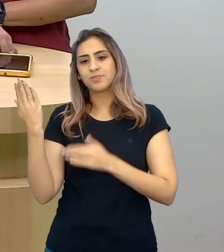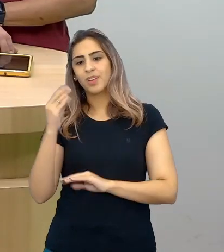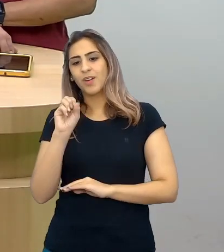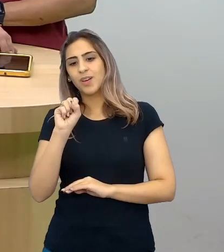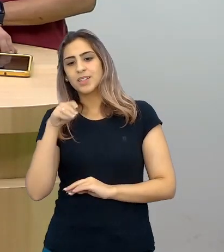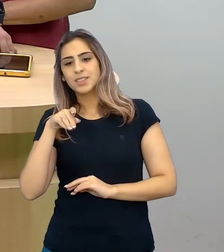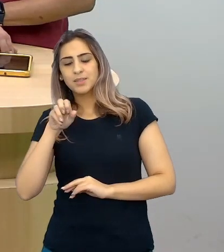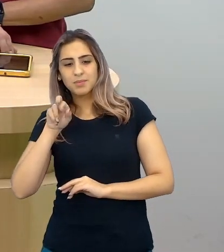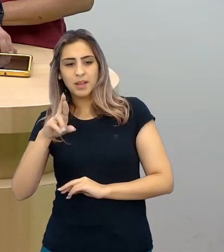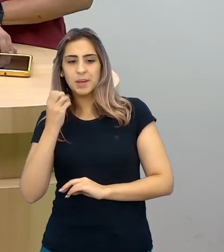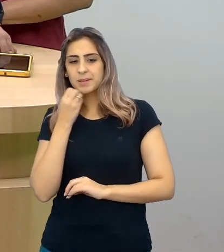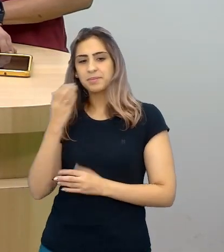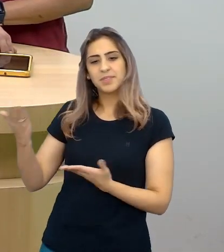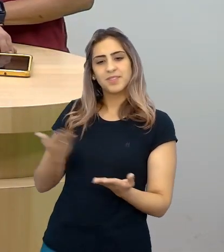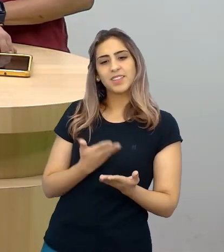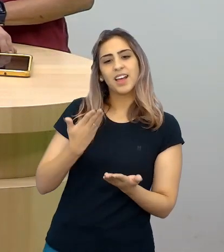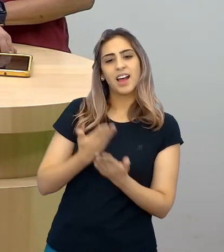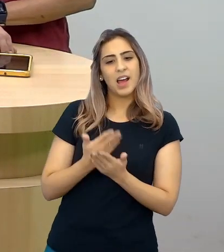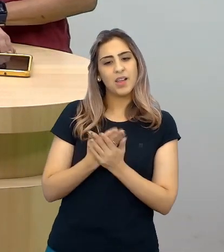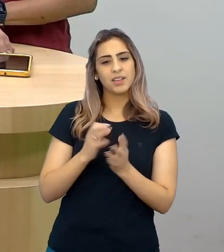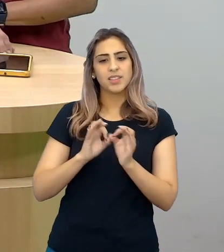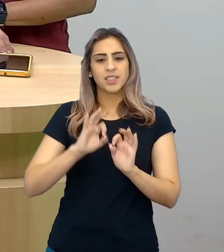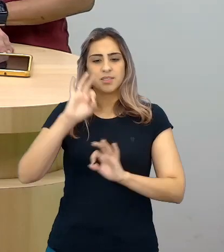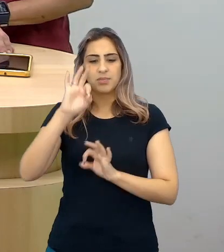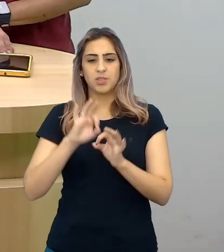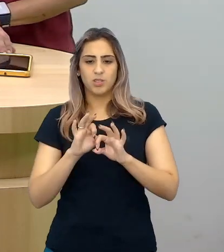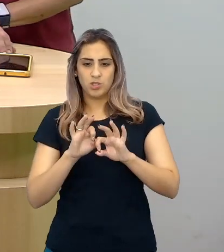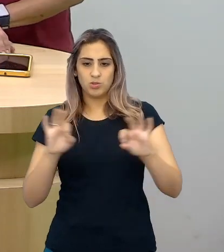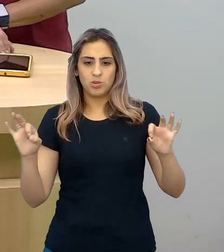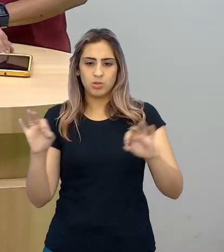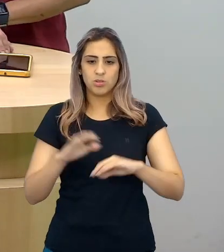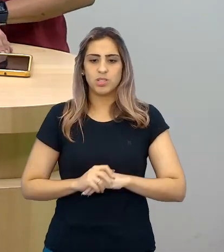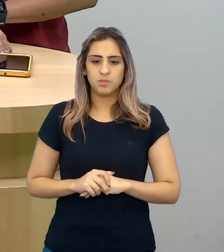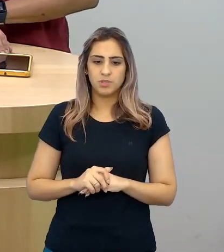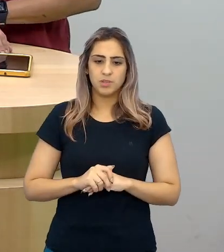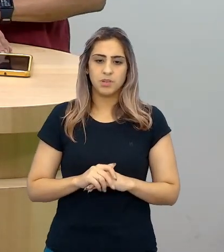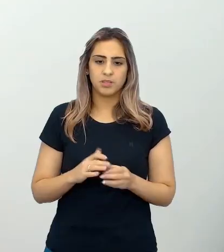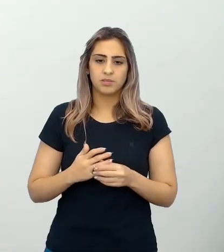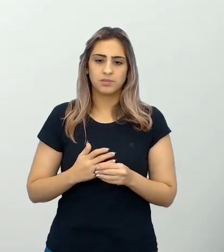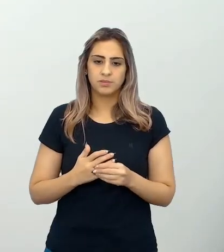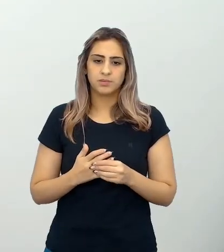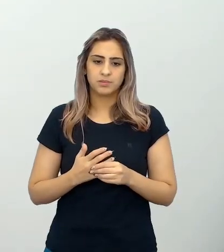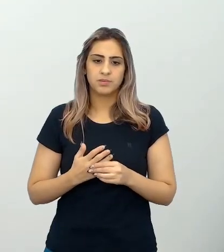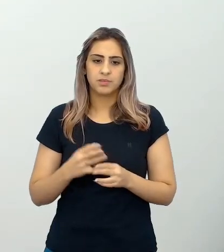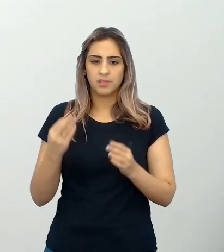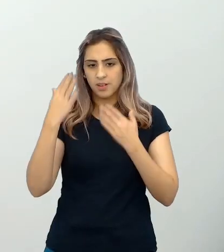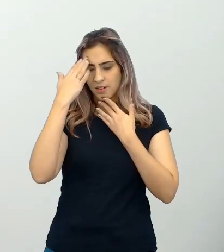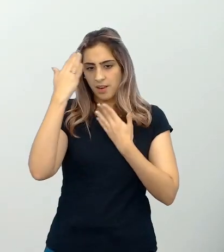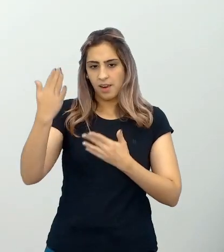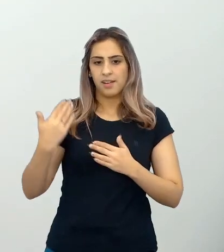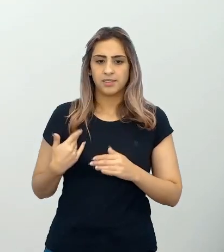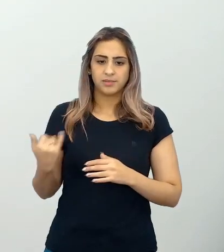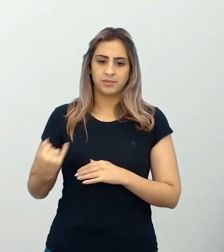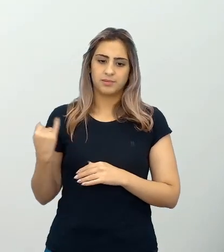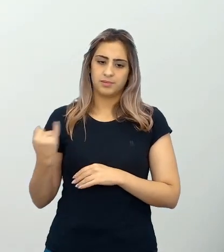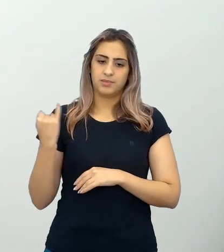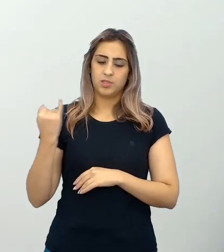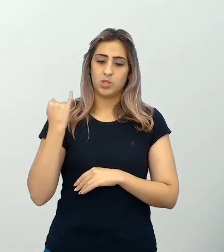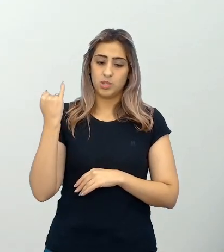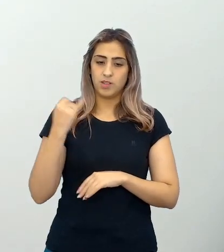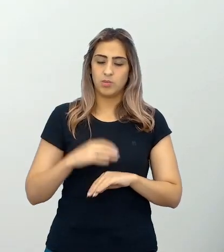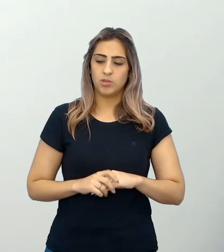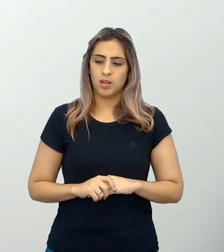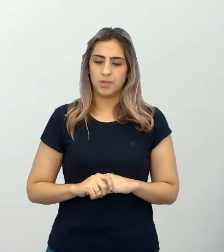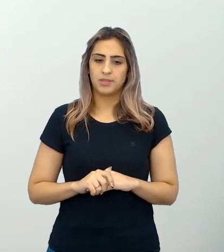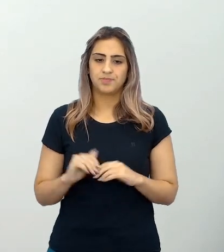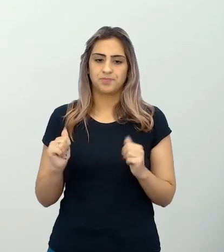Osmar. Osmar, bem-vindo a uma aula de medidas para a existência da vida. Tema bastante importante. Valeu, Roberto. Obrigado a você. Obrigado a todos que nos